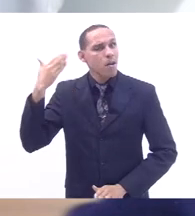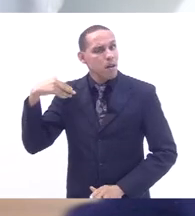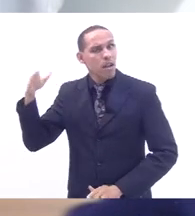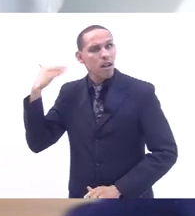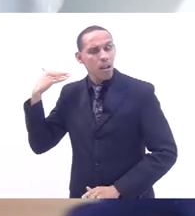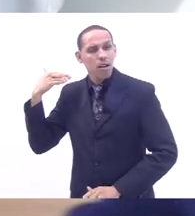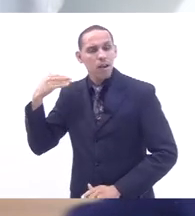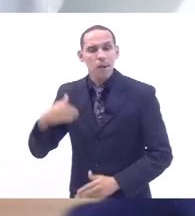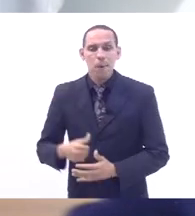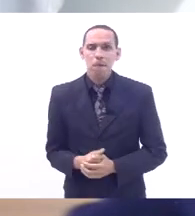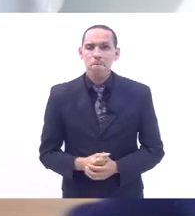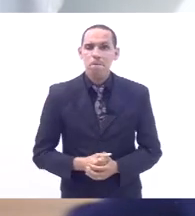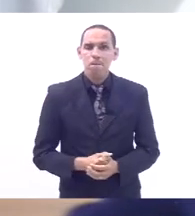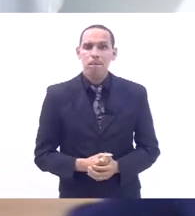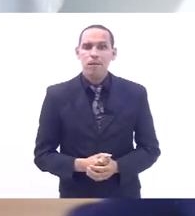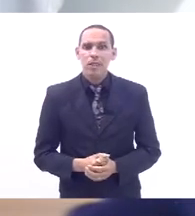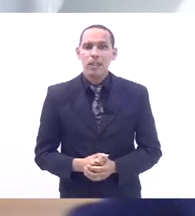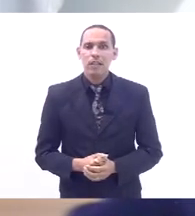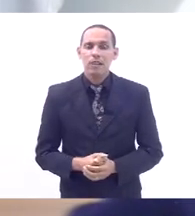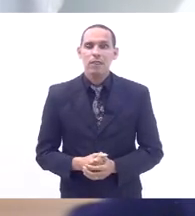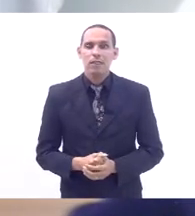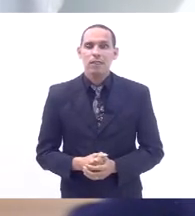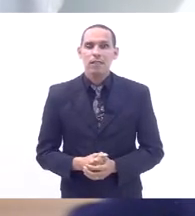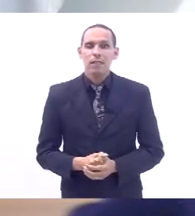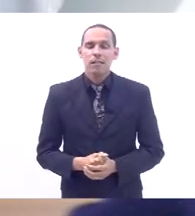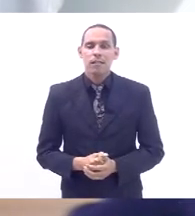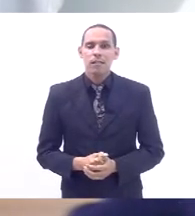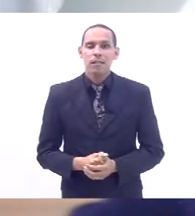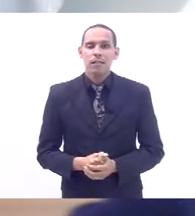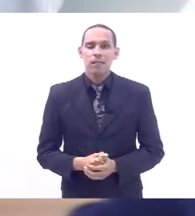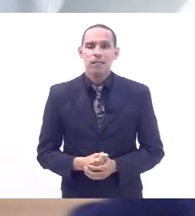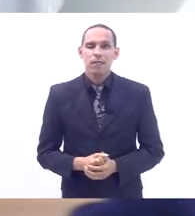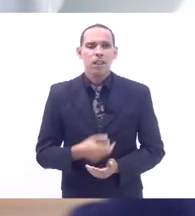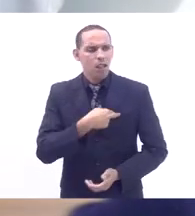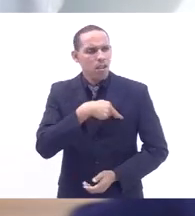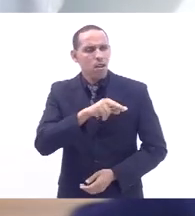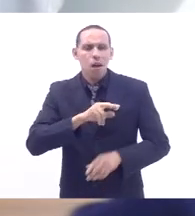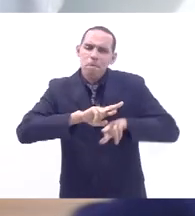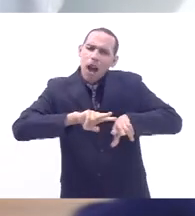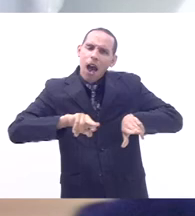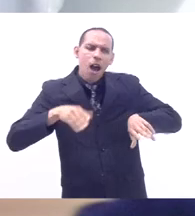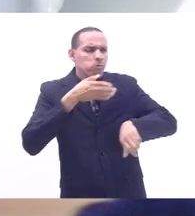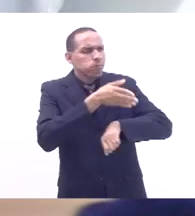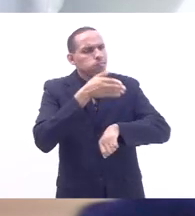e vou em religiões.